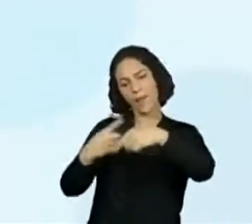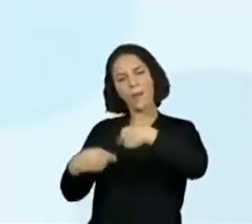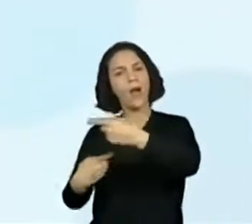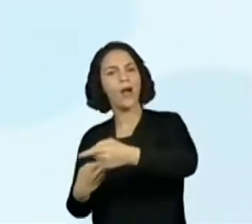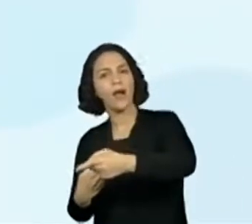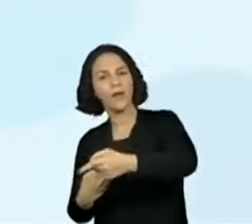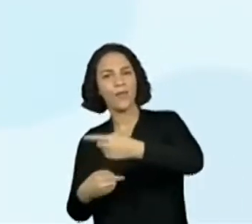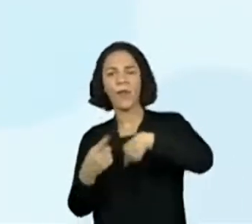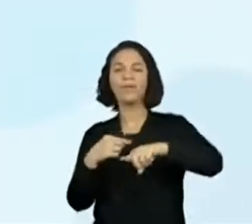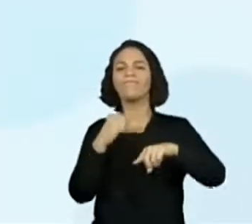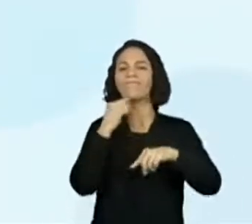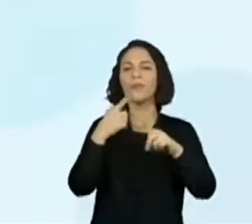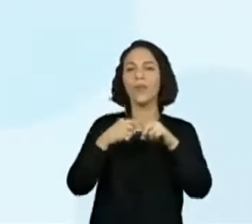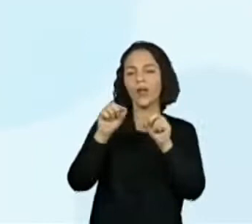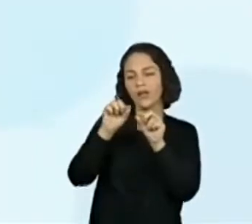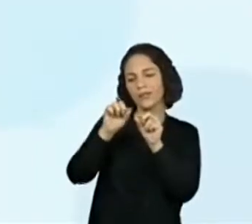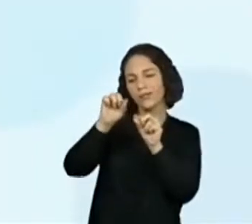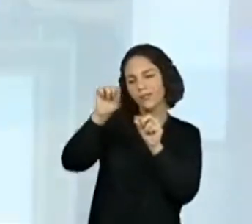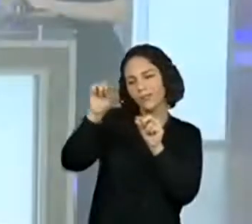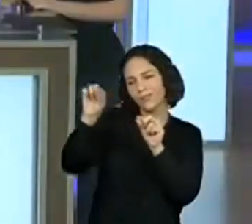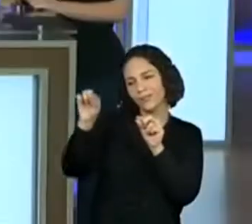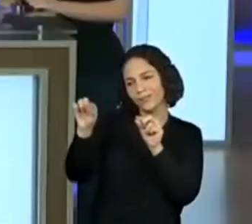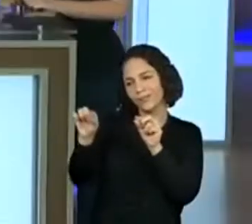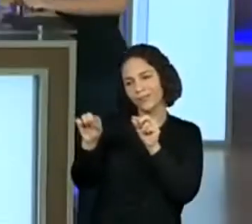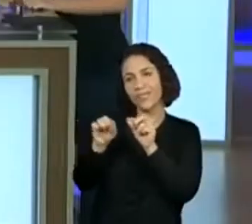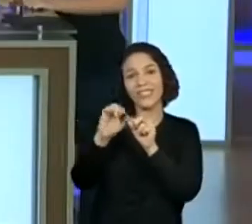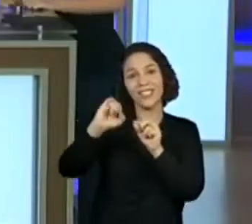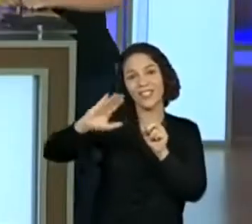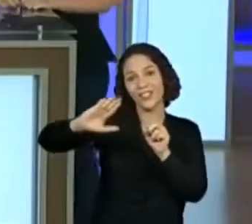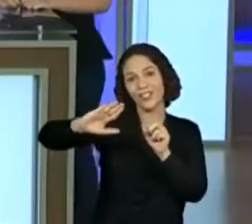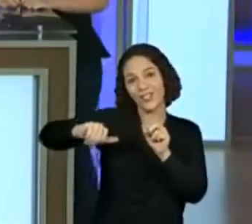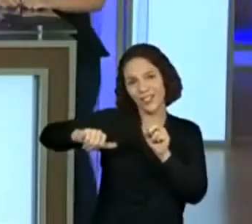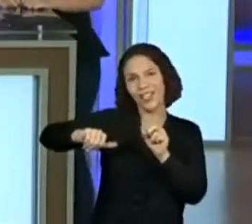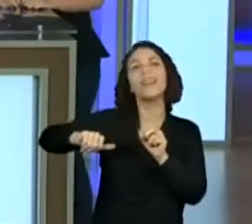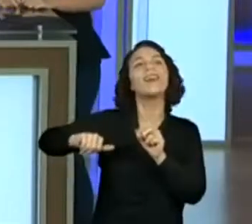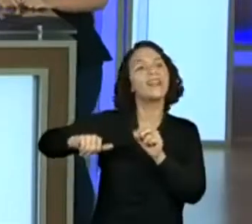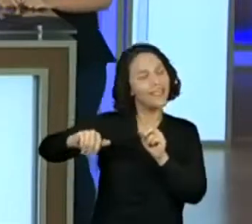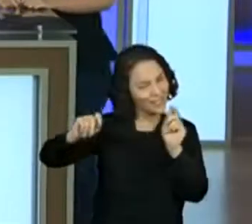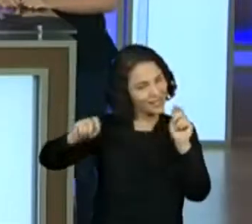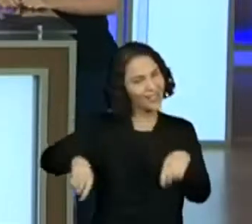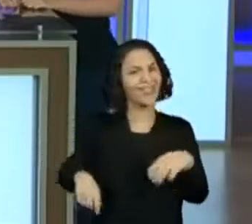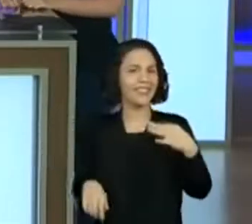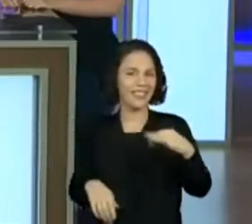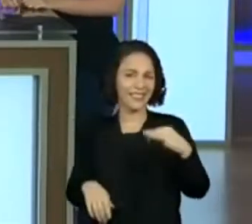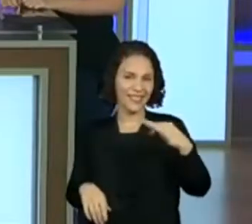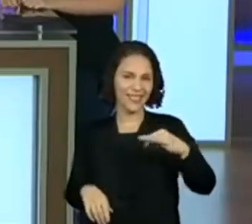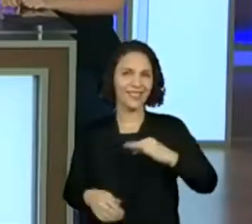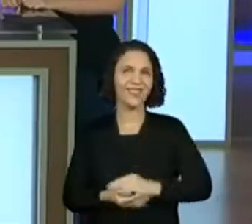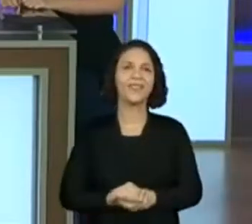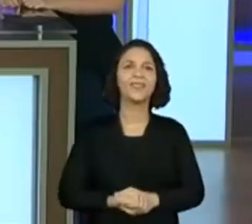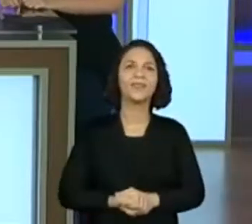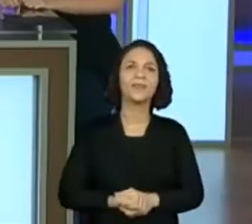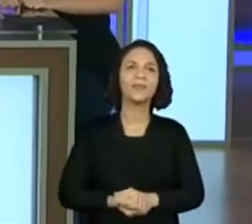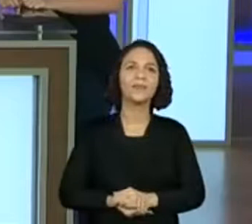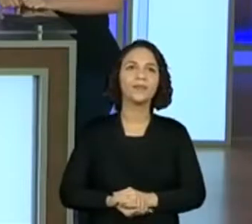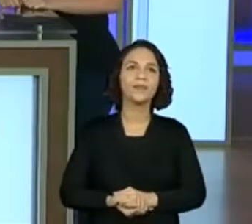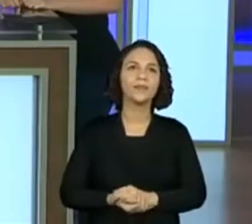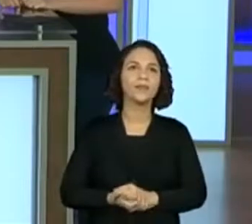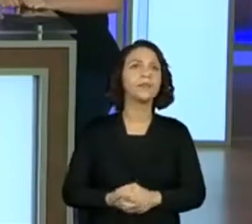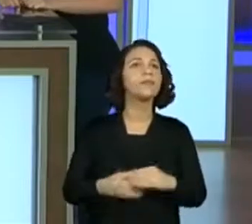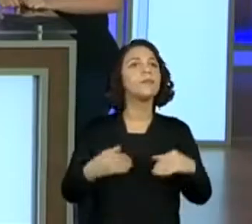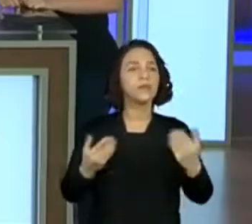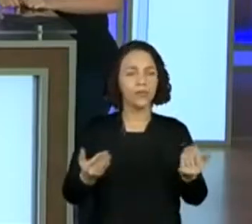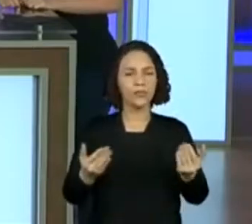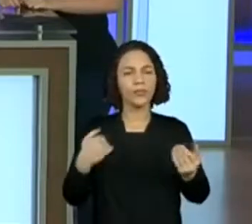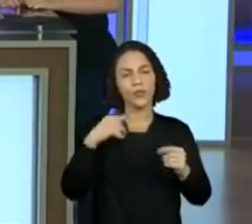arredondado. É um formato arredondado. Sem a alça, ela rola. Sem a... Isso, exatamente. Pra gente, a gente vai ir